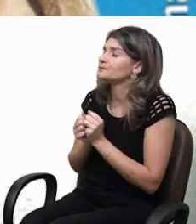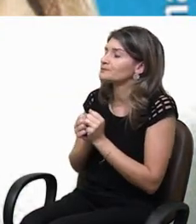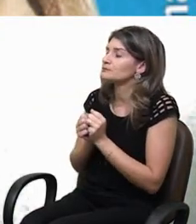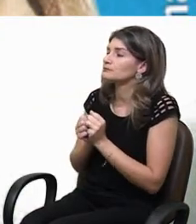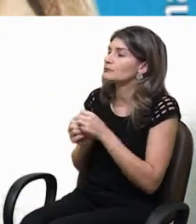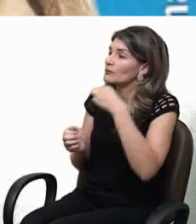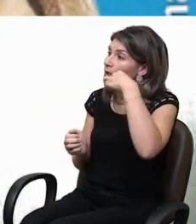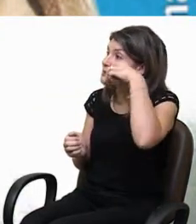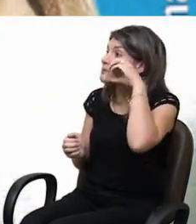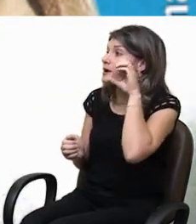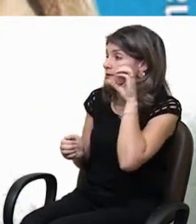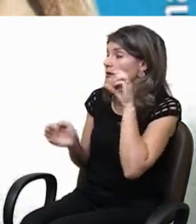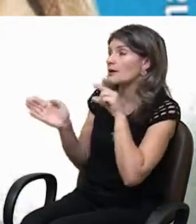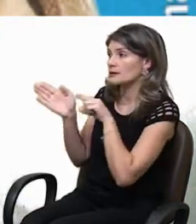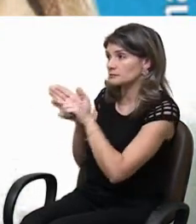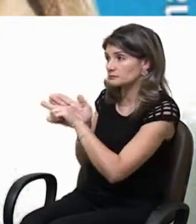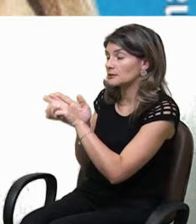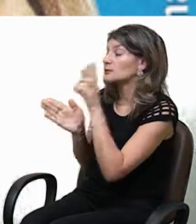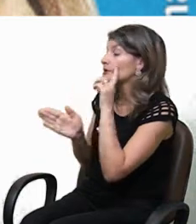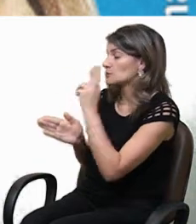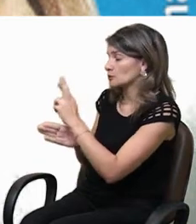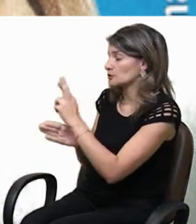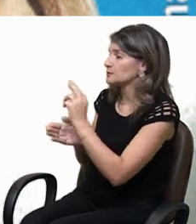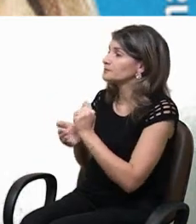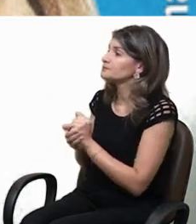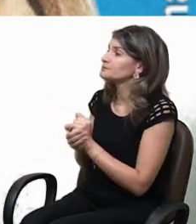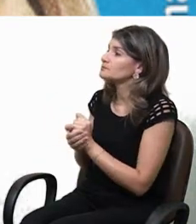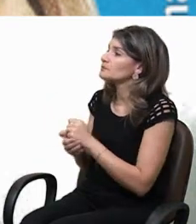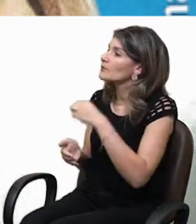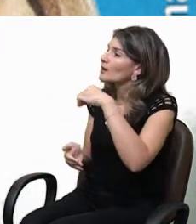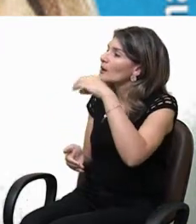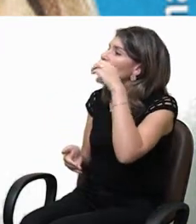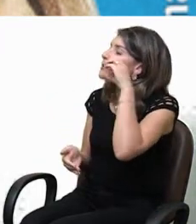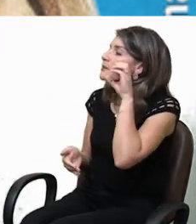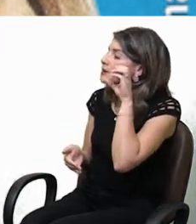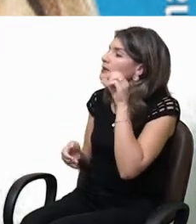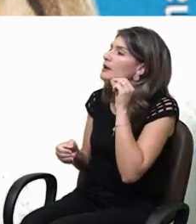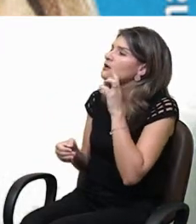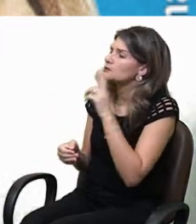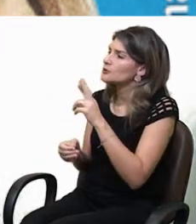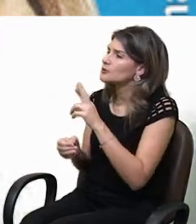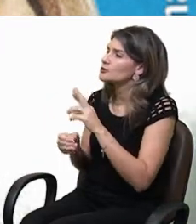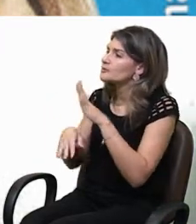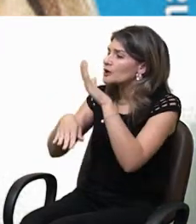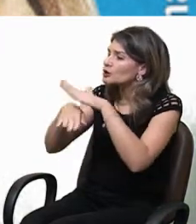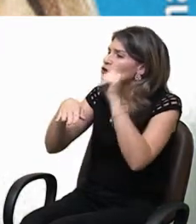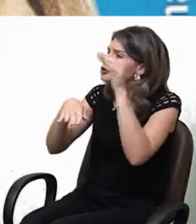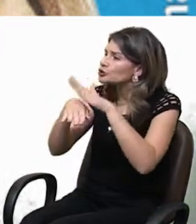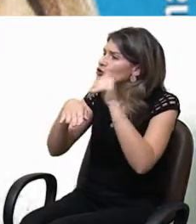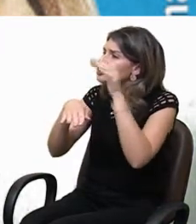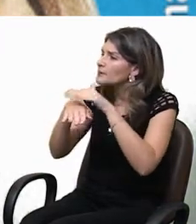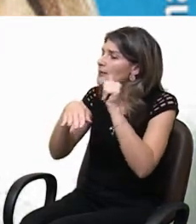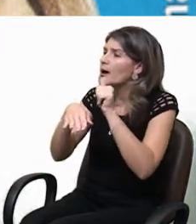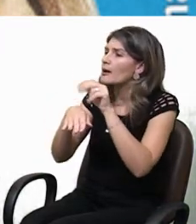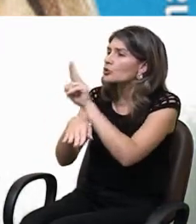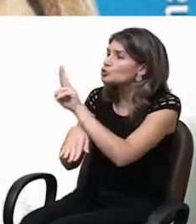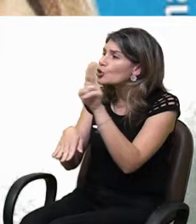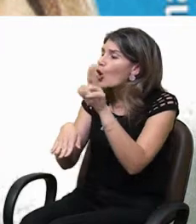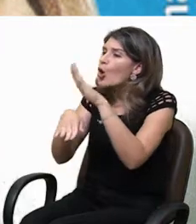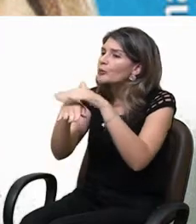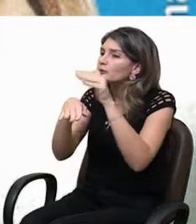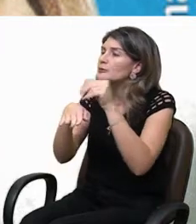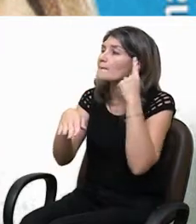família precisa observar? Conforme eu acabei de dizer mesmo. Chamar pelo nome,